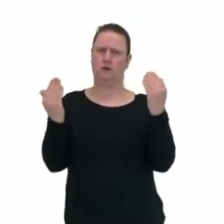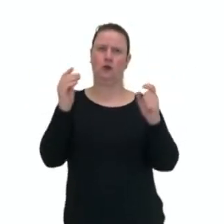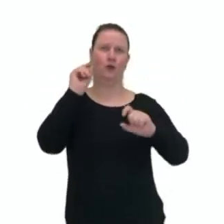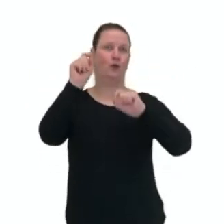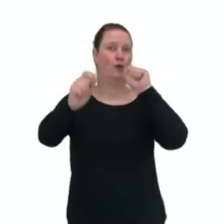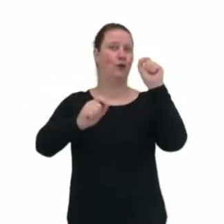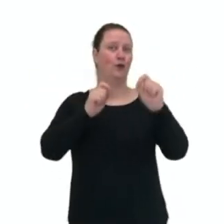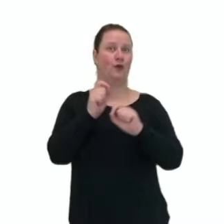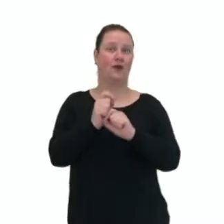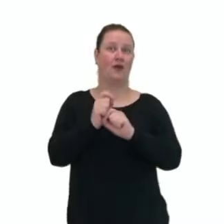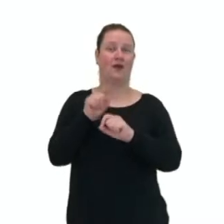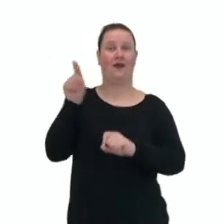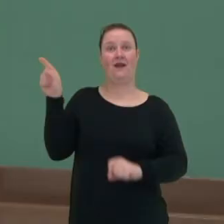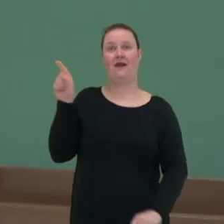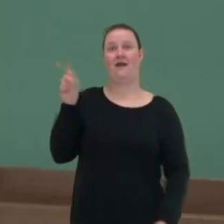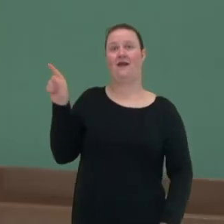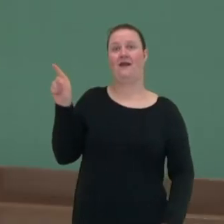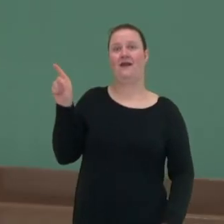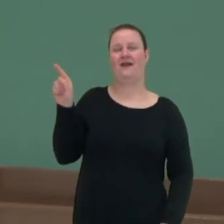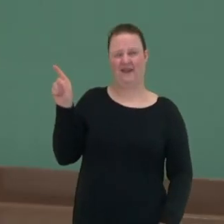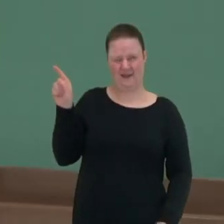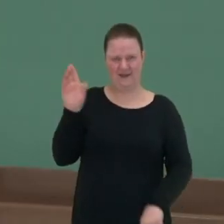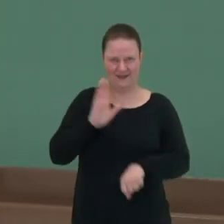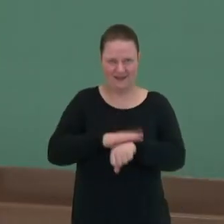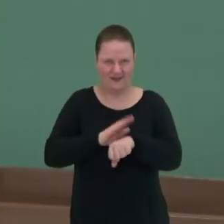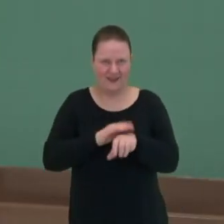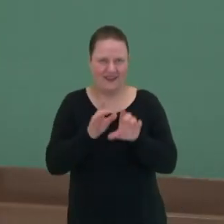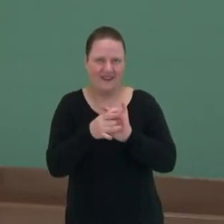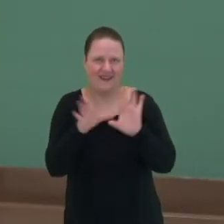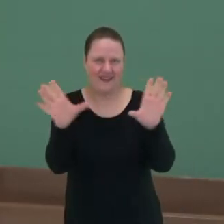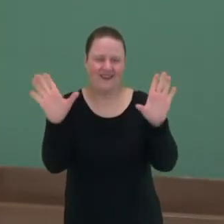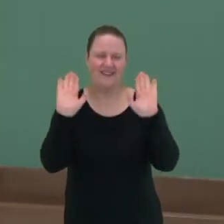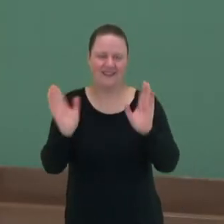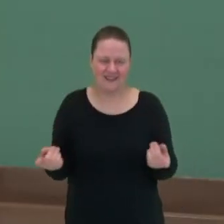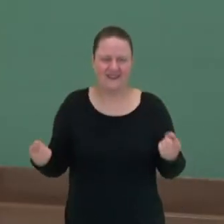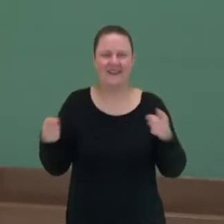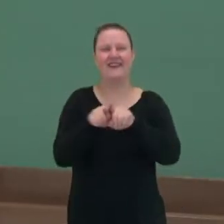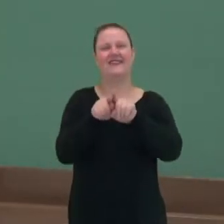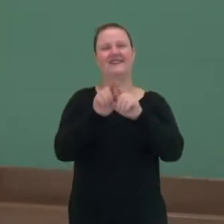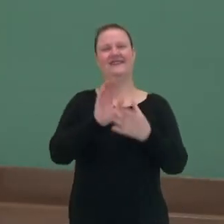componente ele seria? Eu vou dar um tempinho para você e eu já retorno.